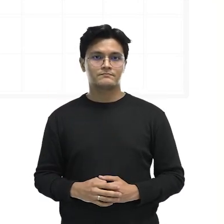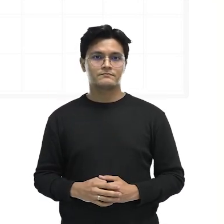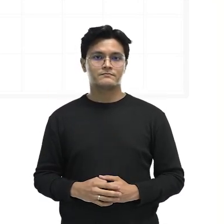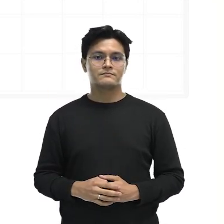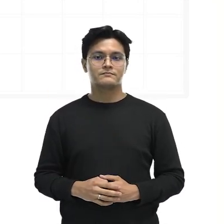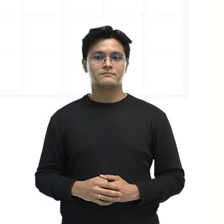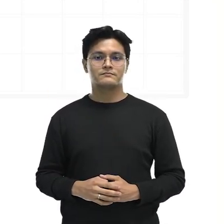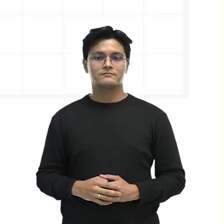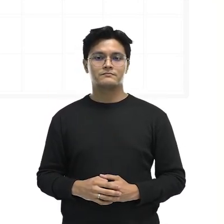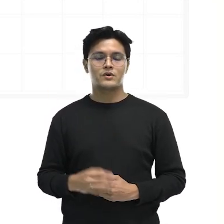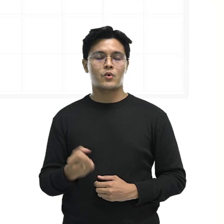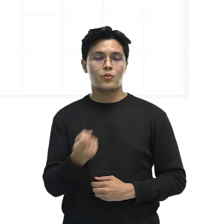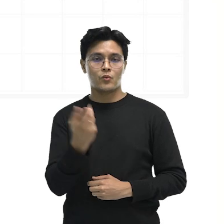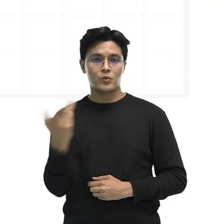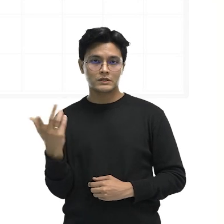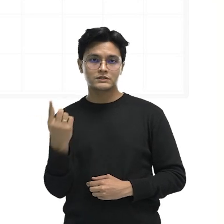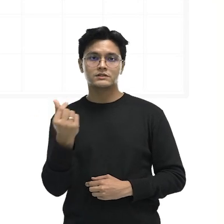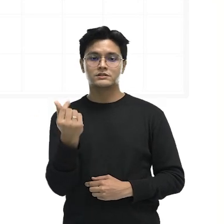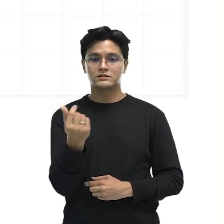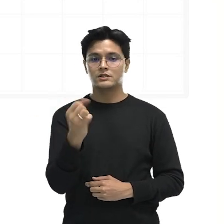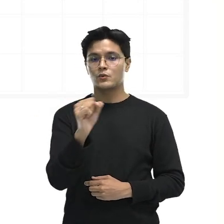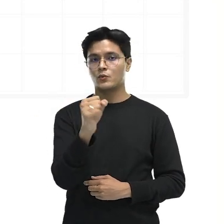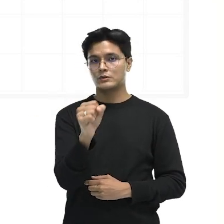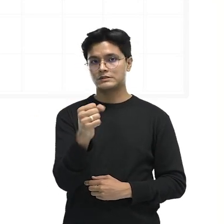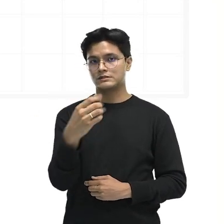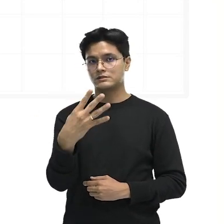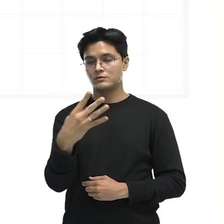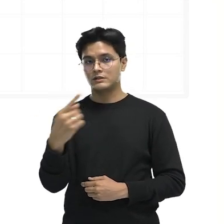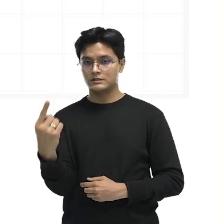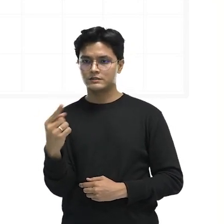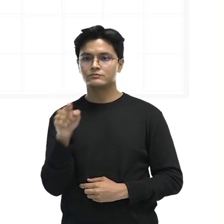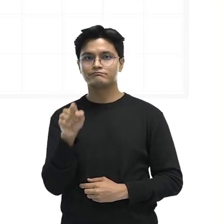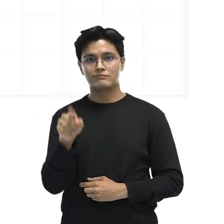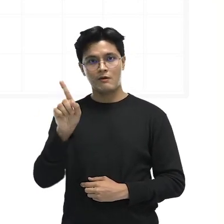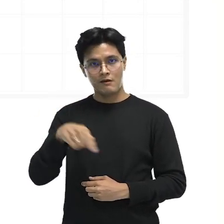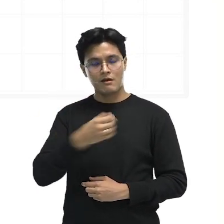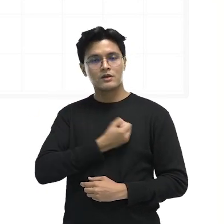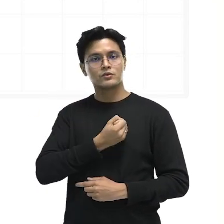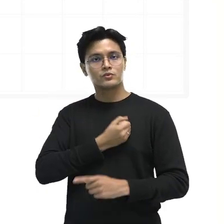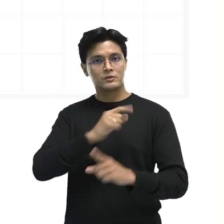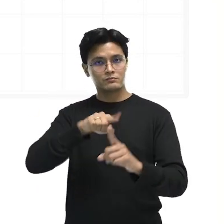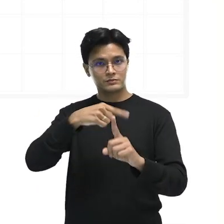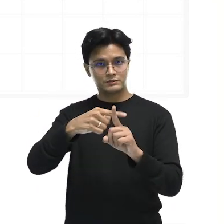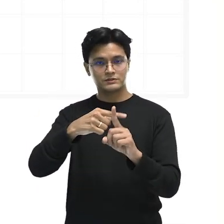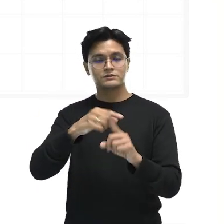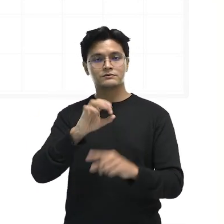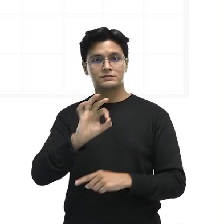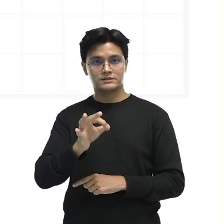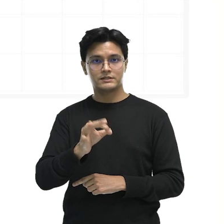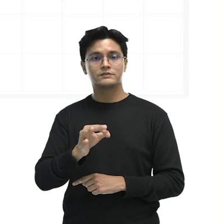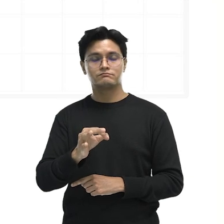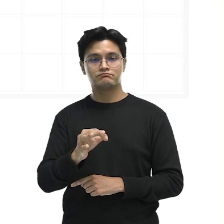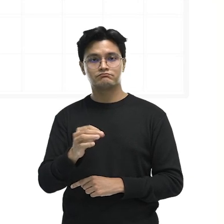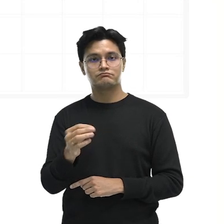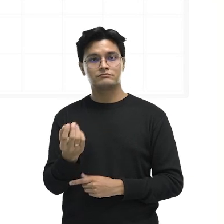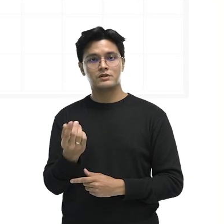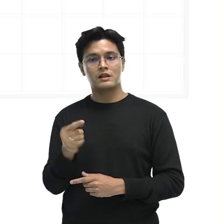saldo bancário de João era de 841. Então, eu entendo com isso que o João tinha na conta bancária